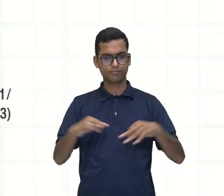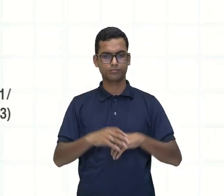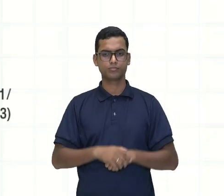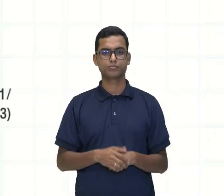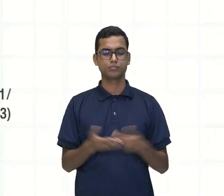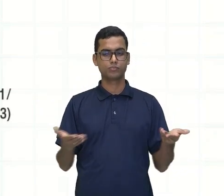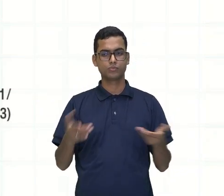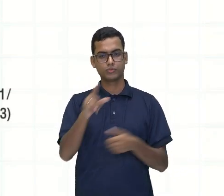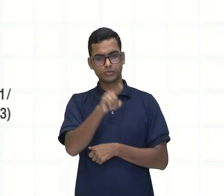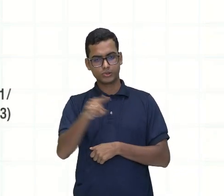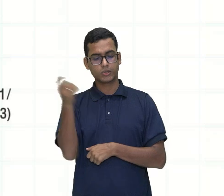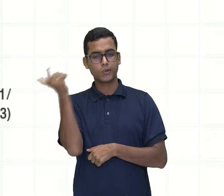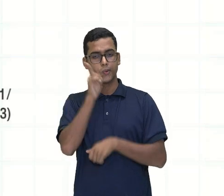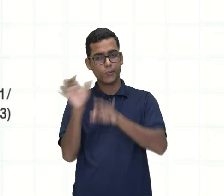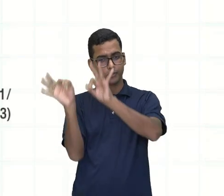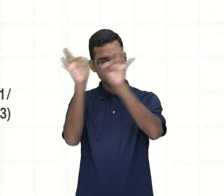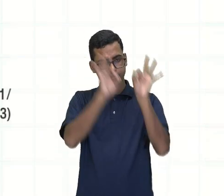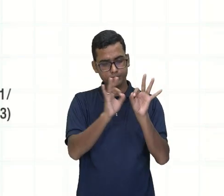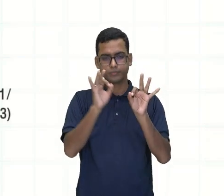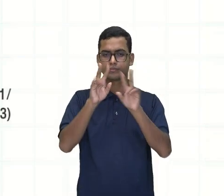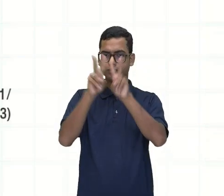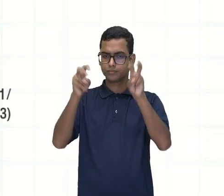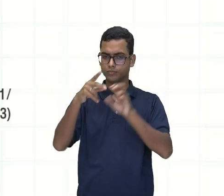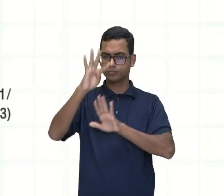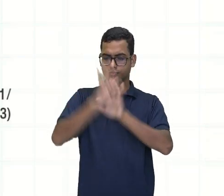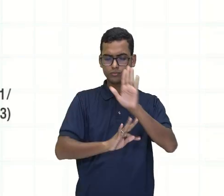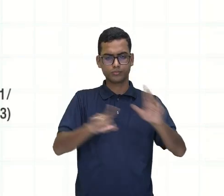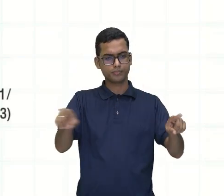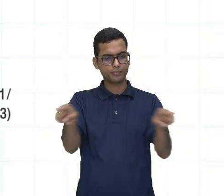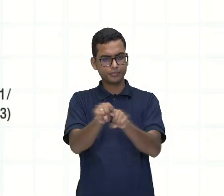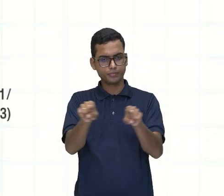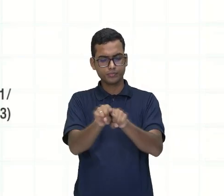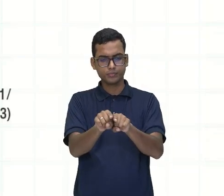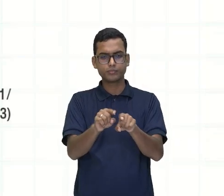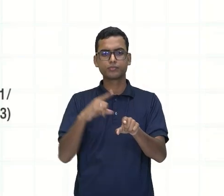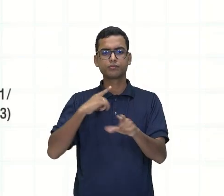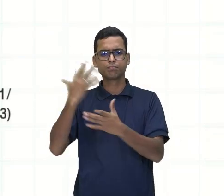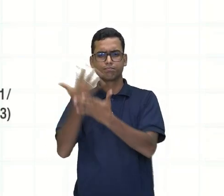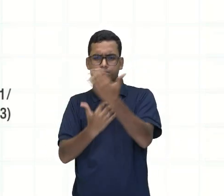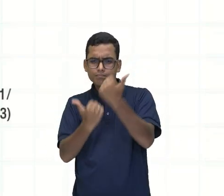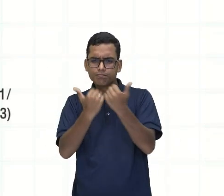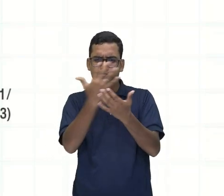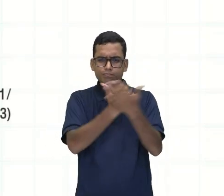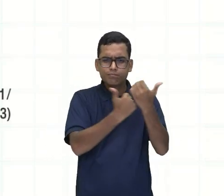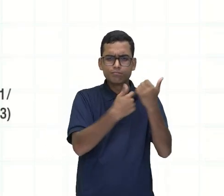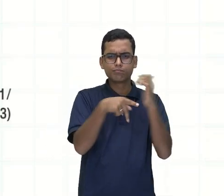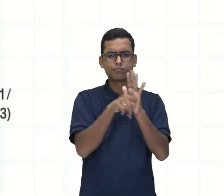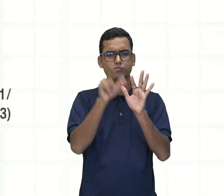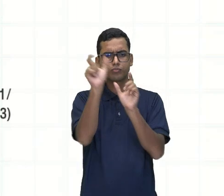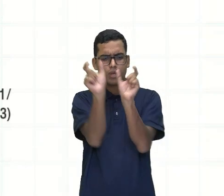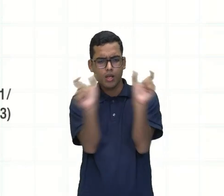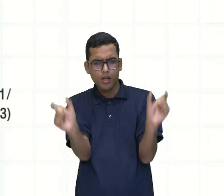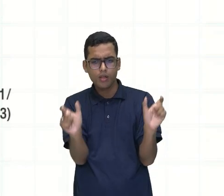Então, vocês puderam acompanhar aí o nosso texto, né? Fazendo as substituições a